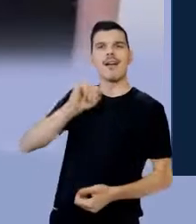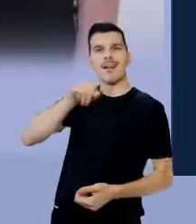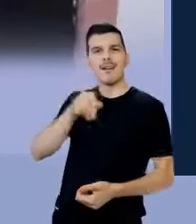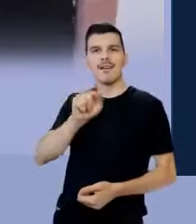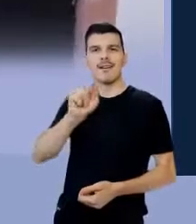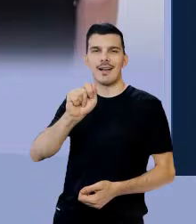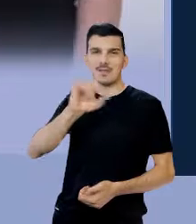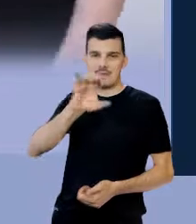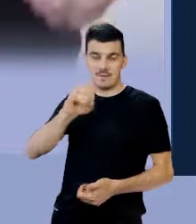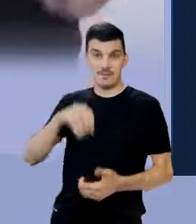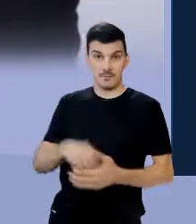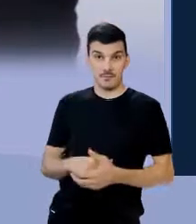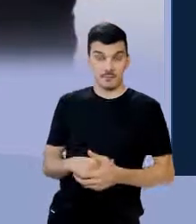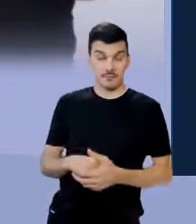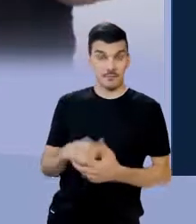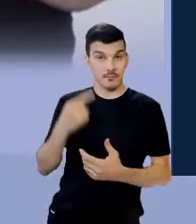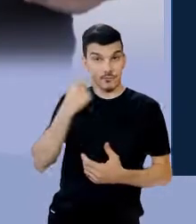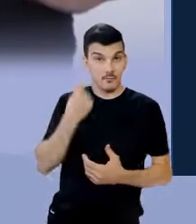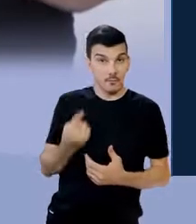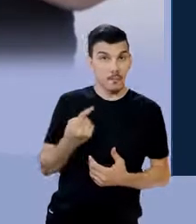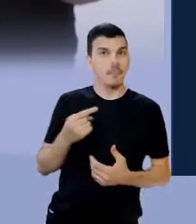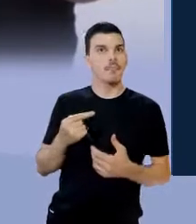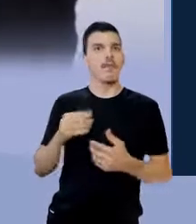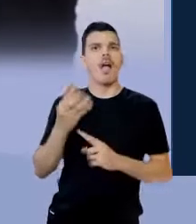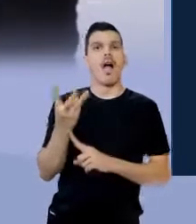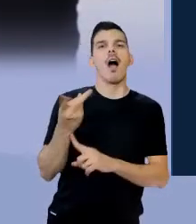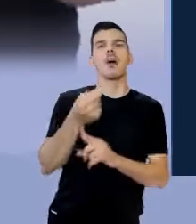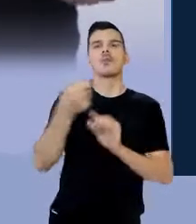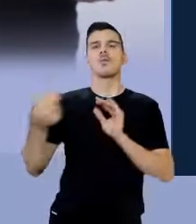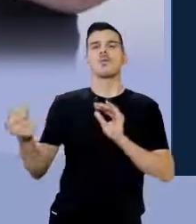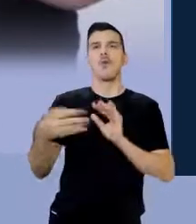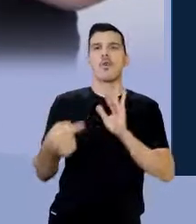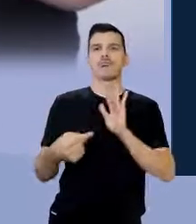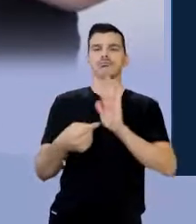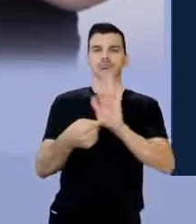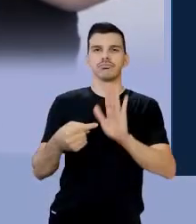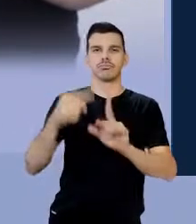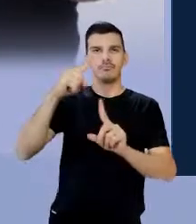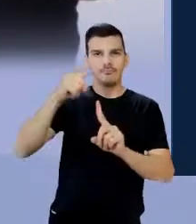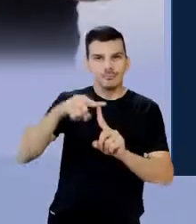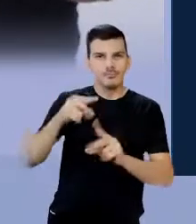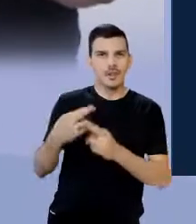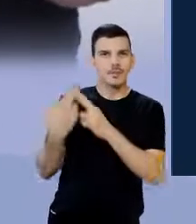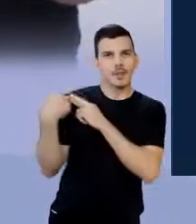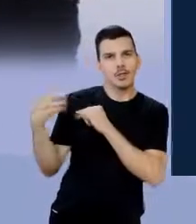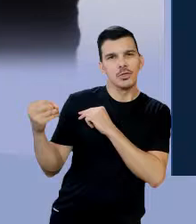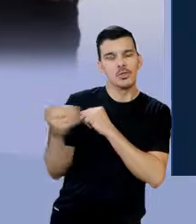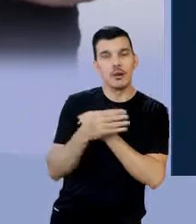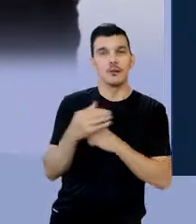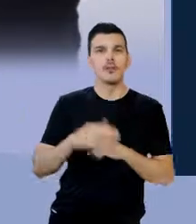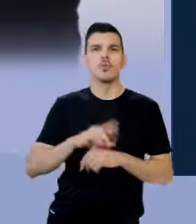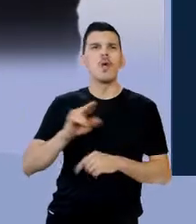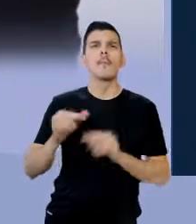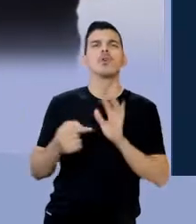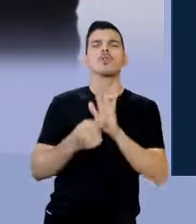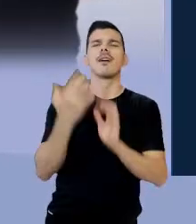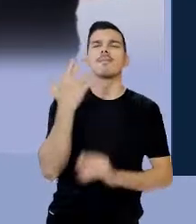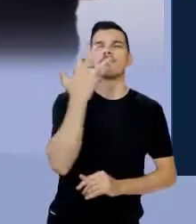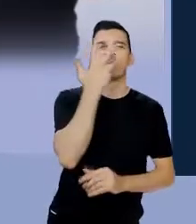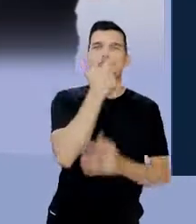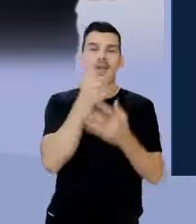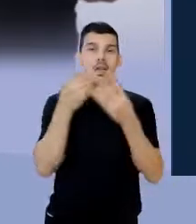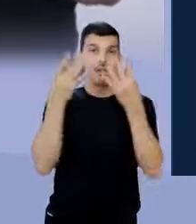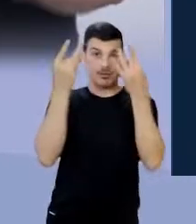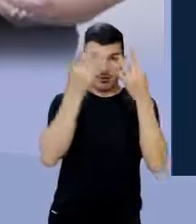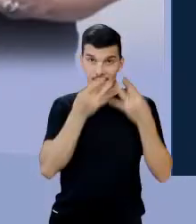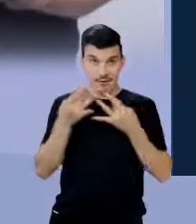A arte, então, será estendida a uma nova função. A função não é mais a beleza,